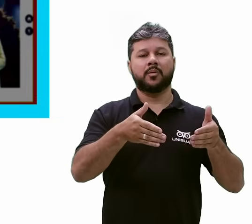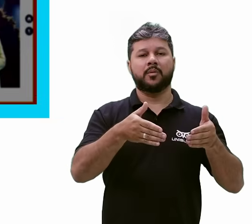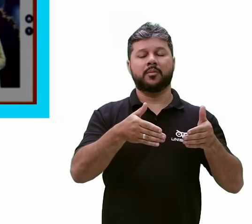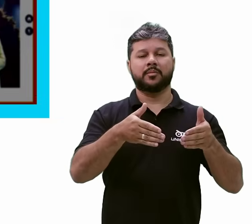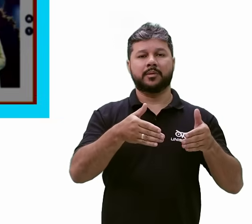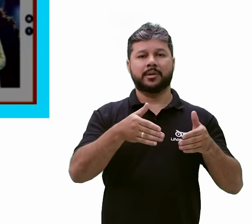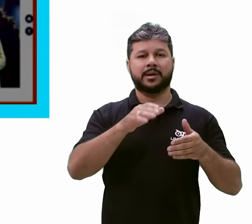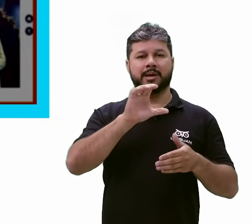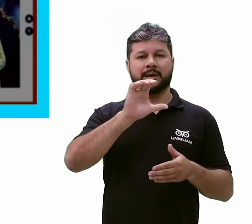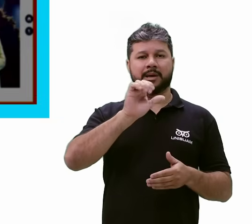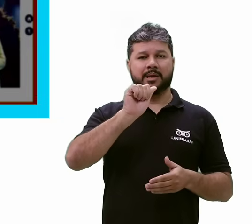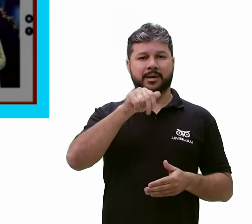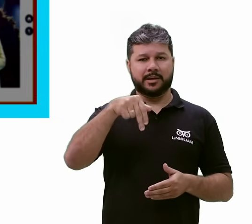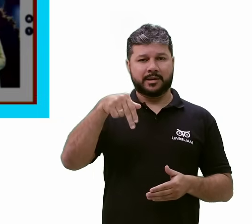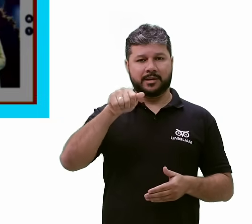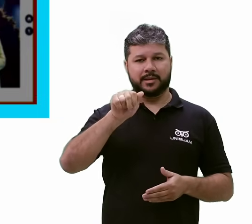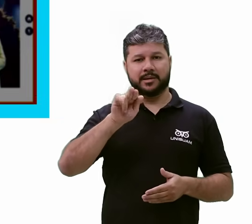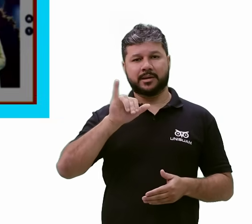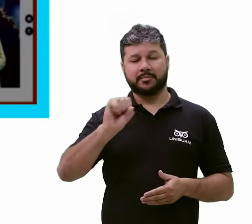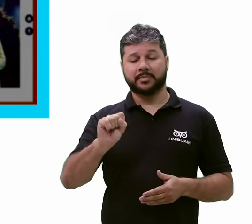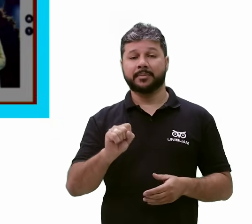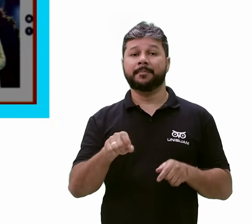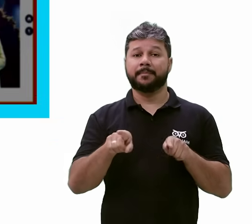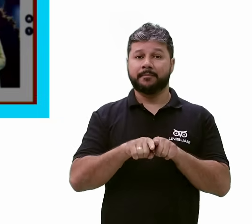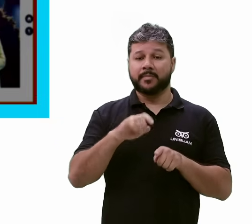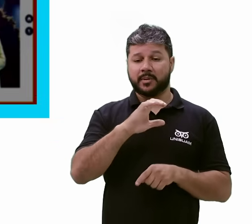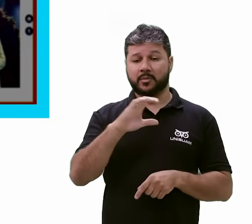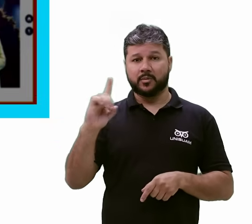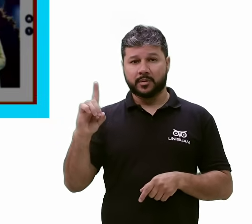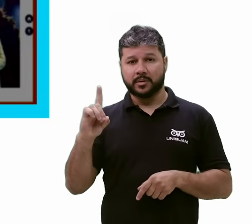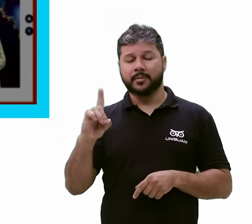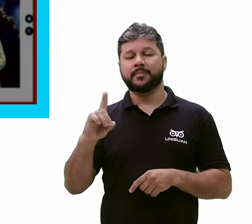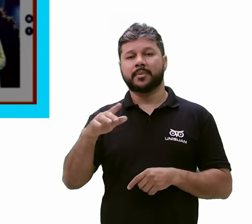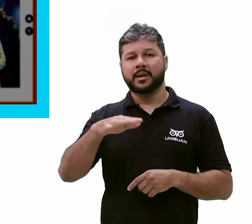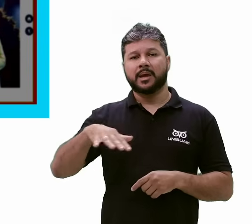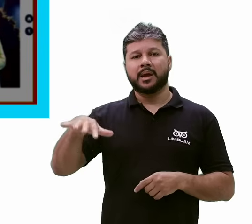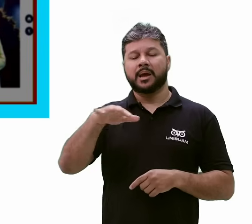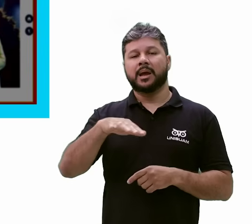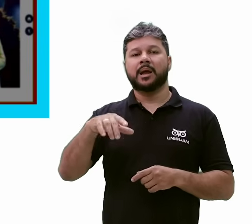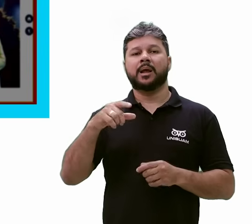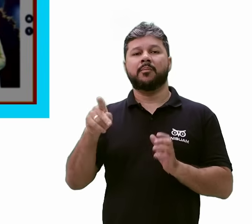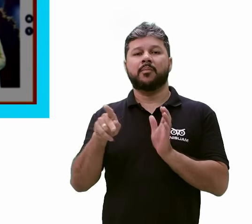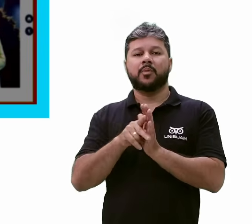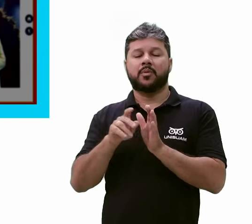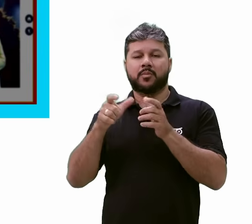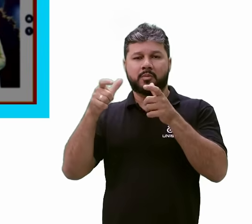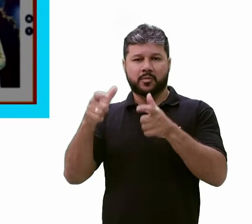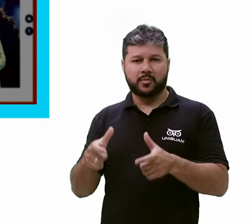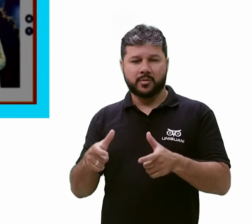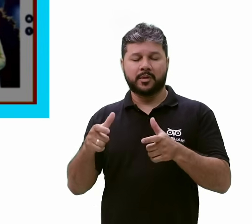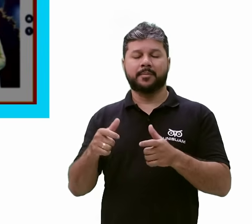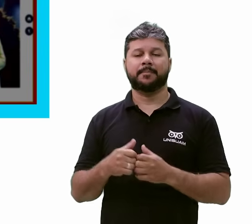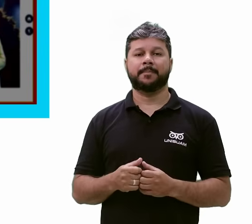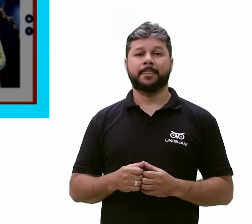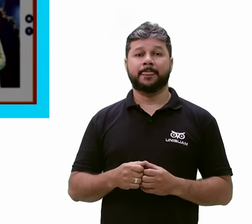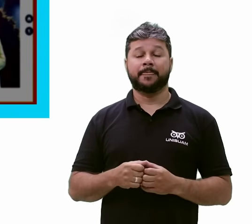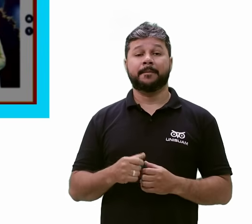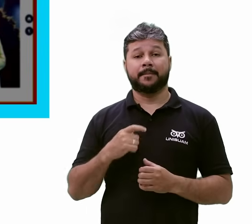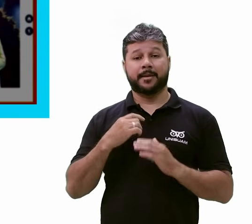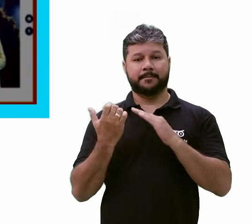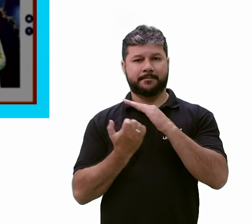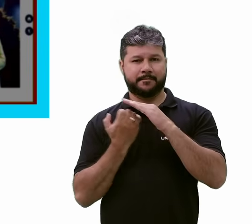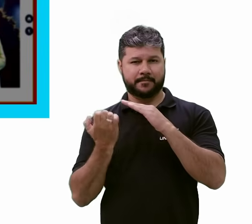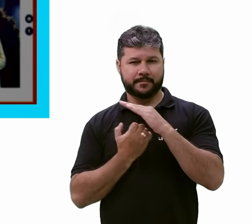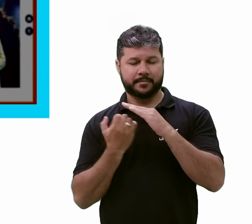em cannabis e sou coordenadora, né, do curso de etologia clínica da Anclivepa e tenho uma